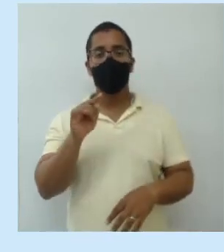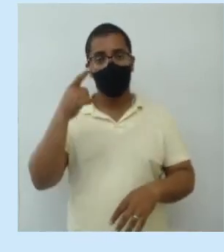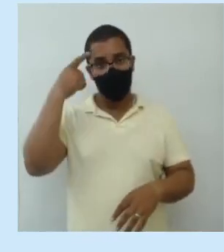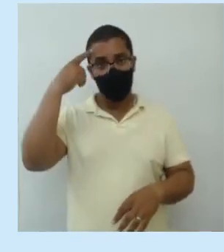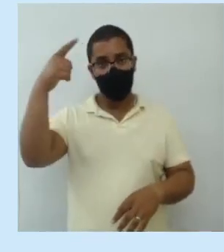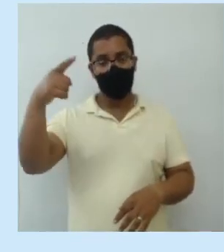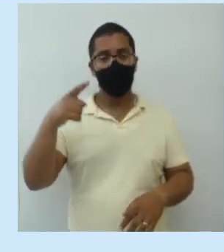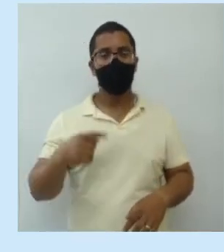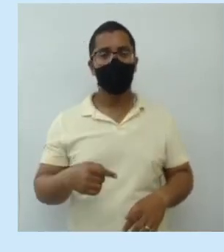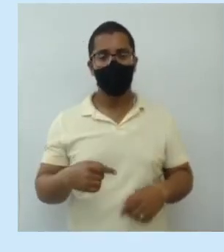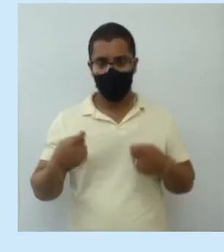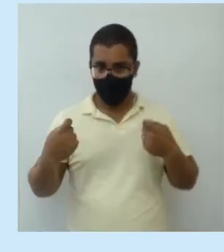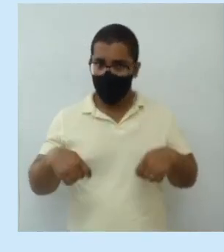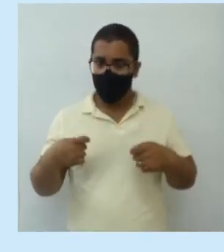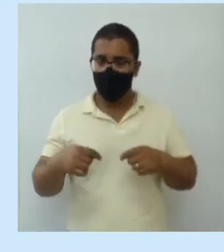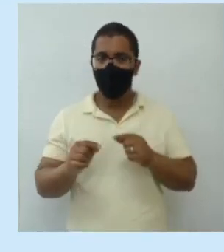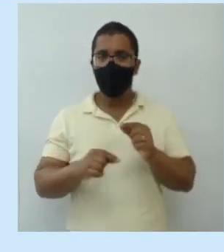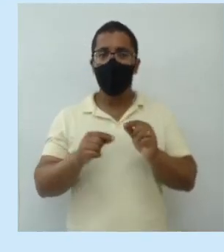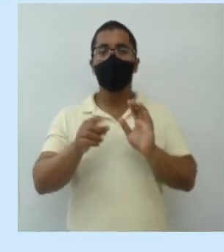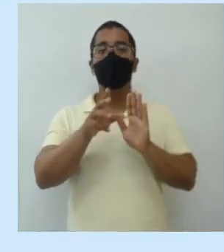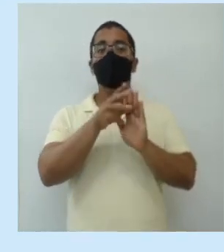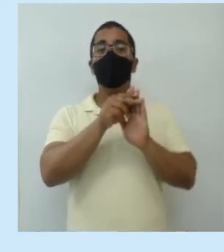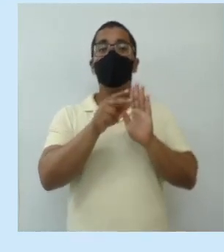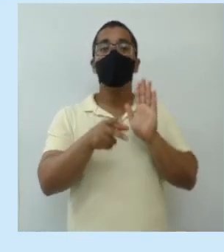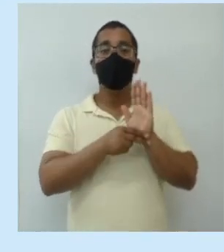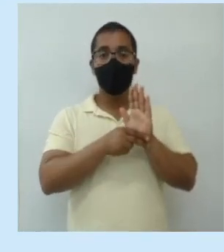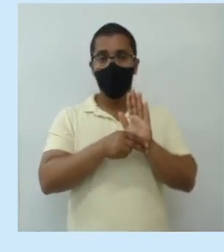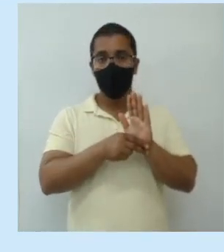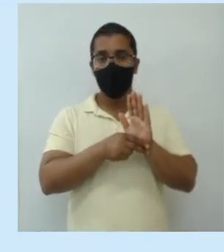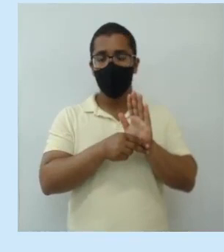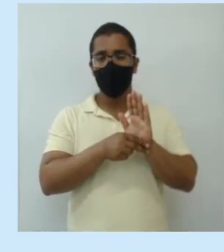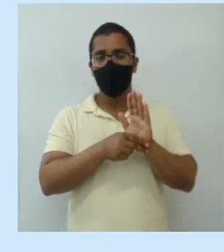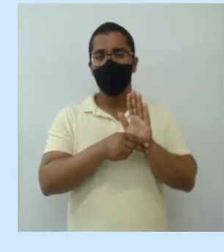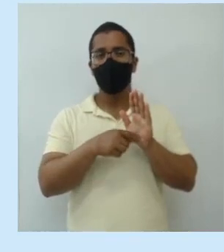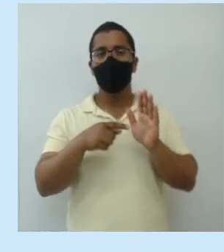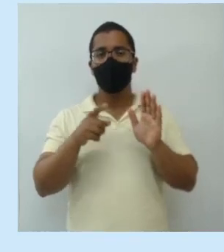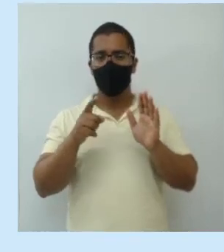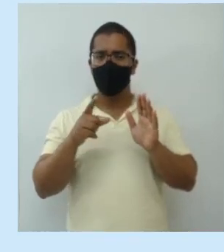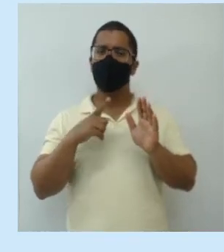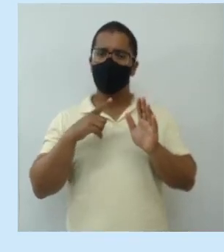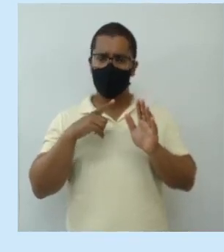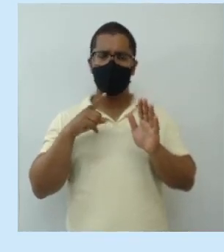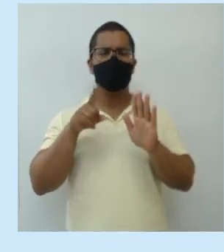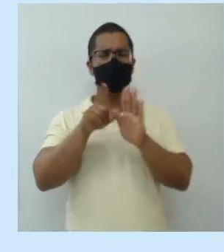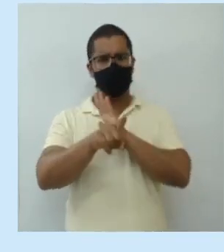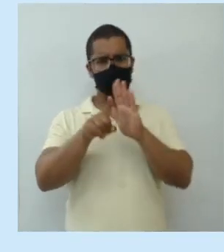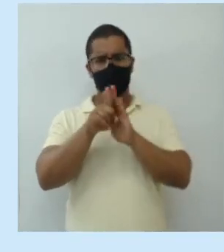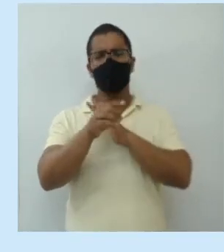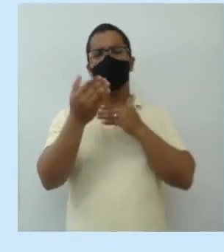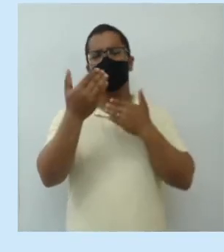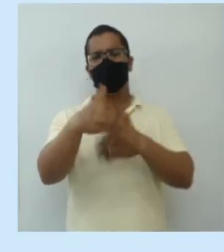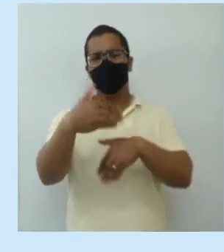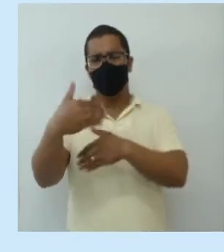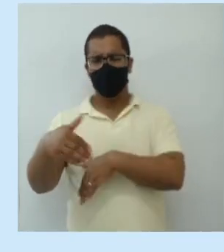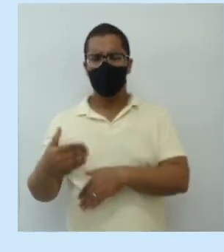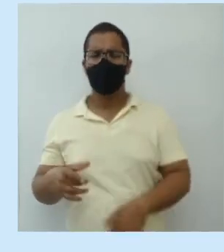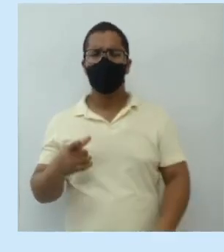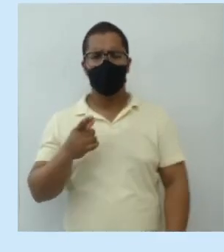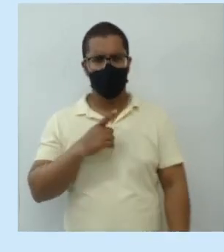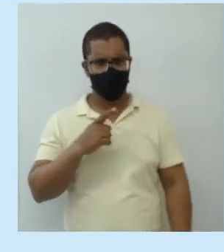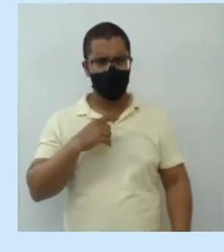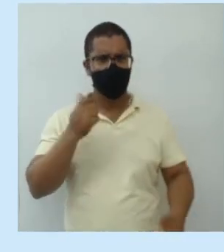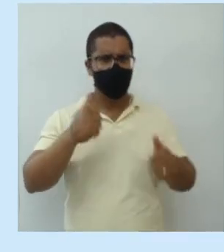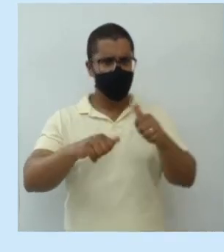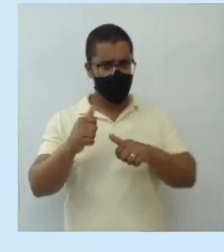relembrando, né, que é um conteúdo, né, que é muito explorado em algumas provas, né, em algumas